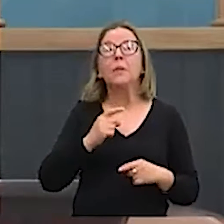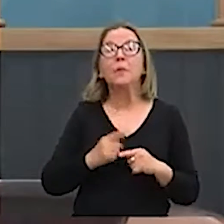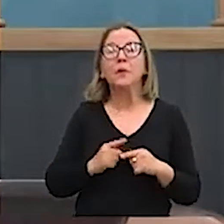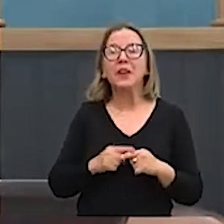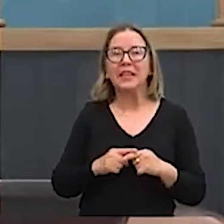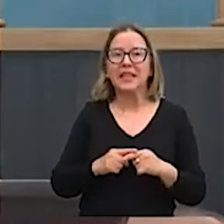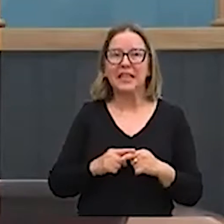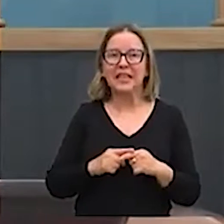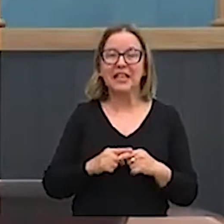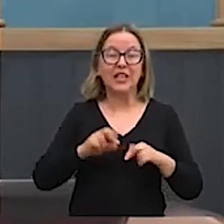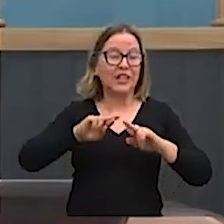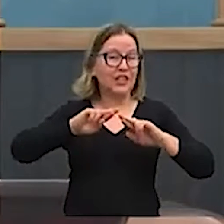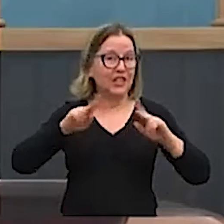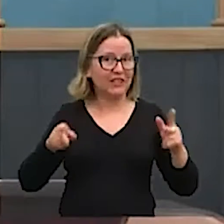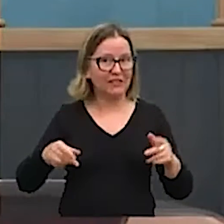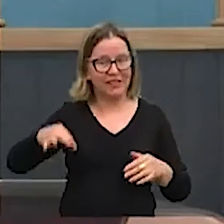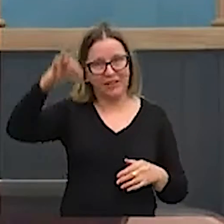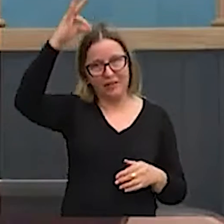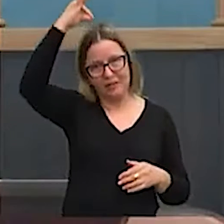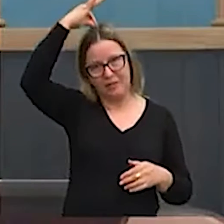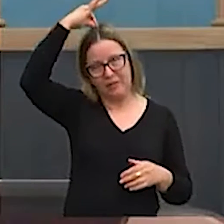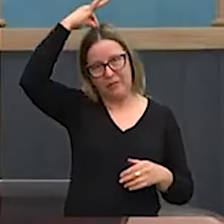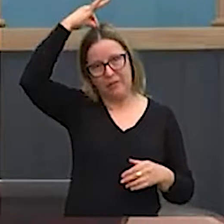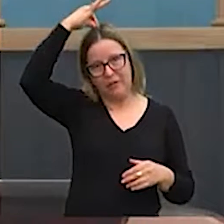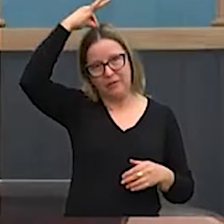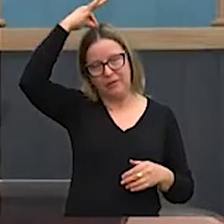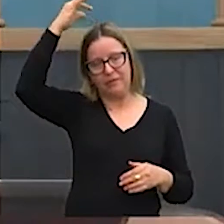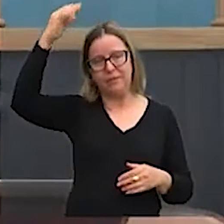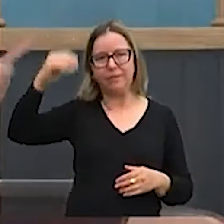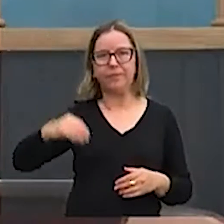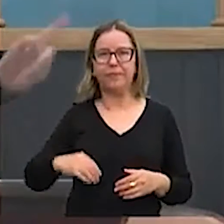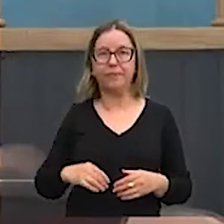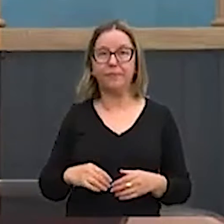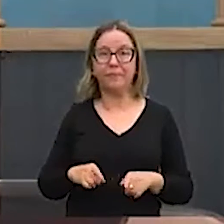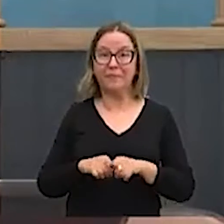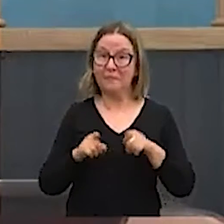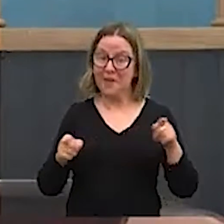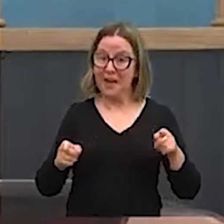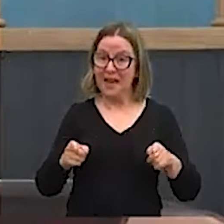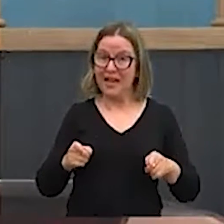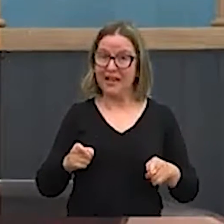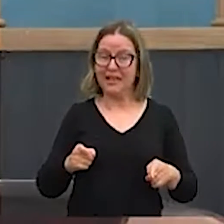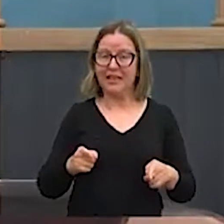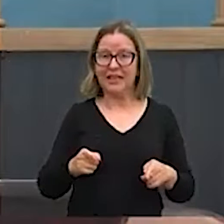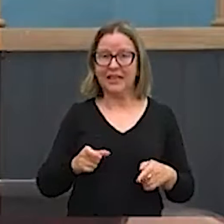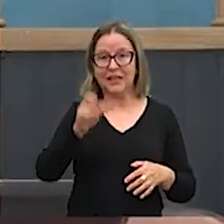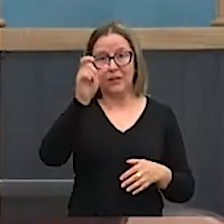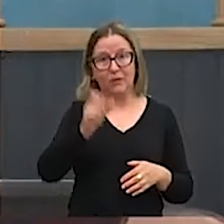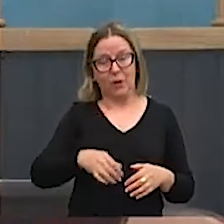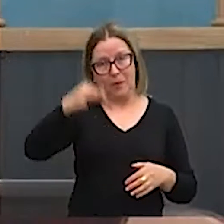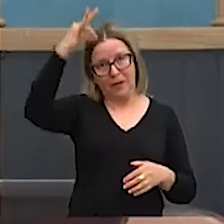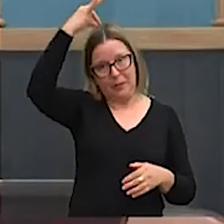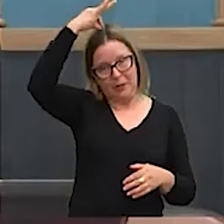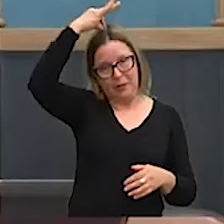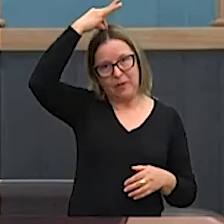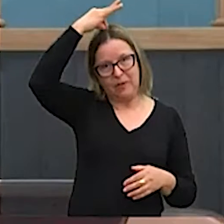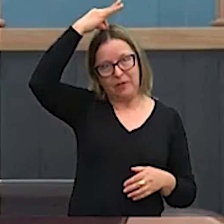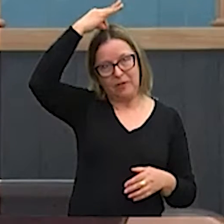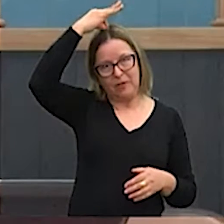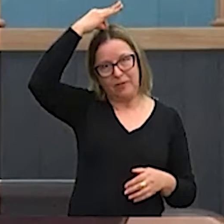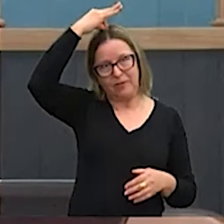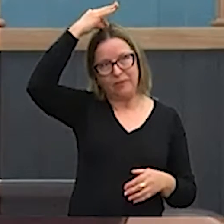se discernem espiritualmente. Porém, o homem é espiritual. Porque houve